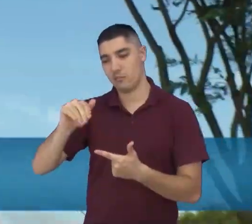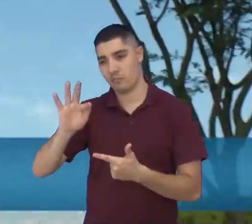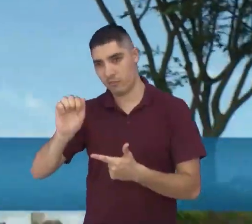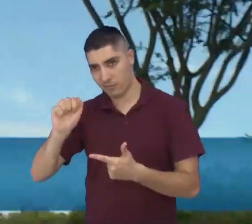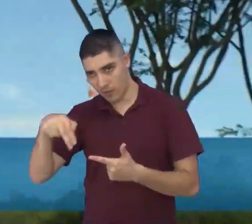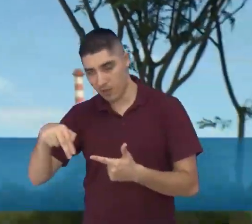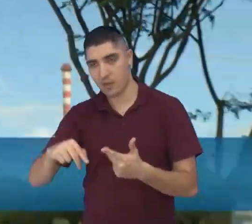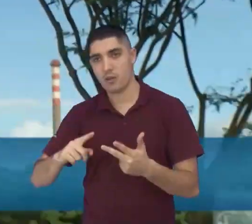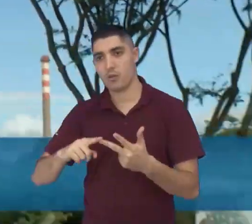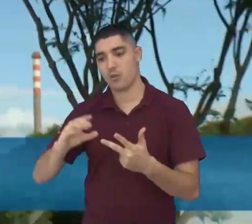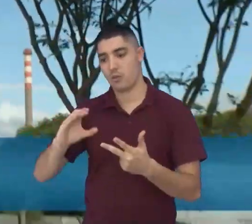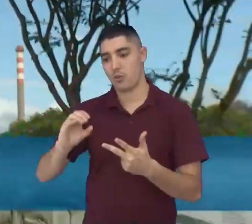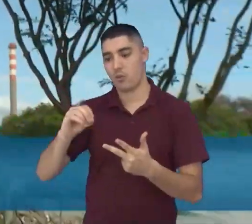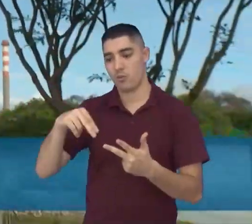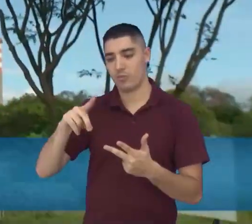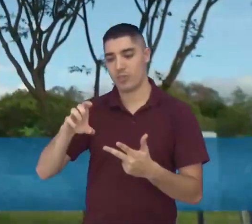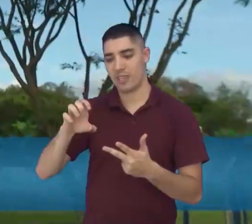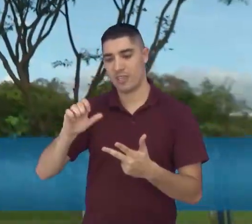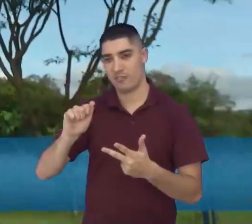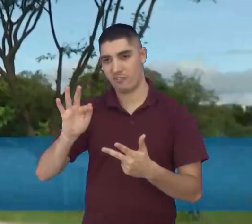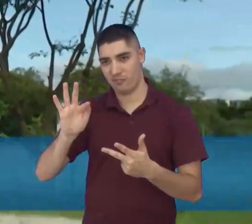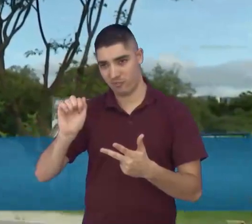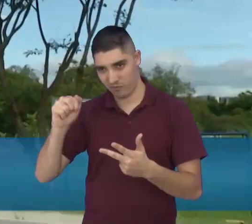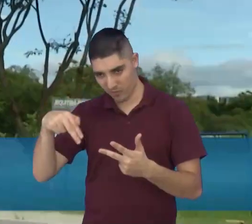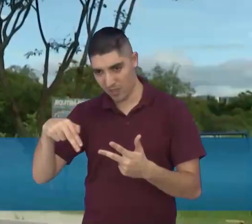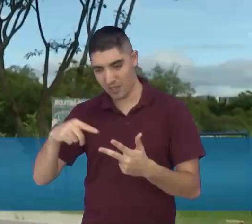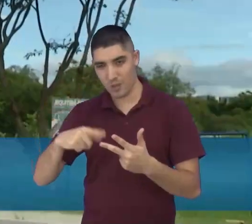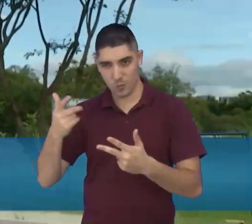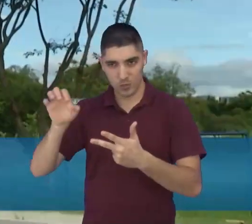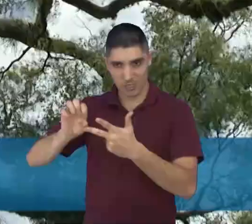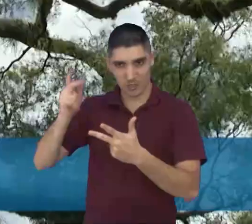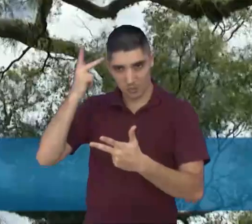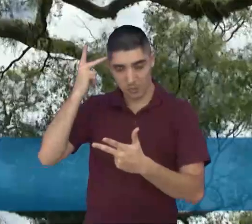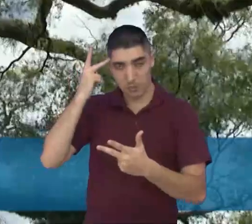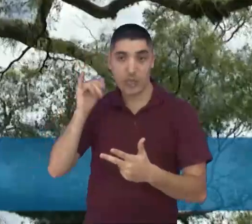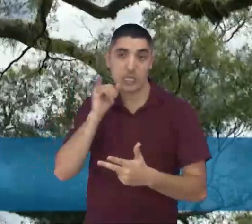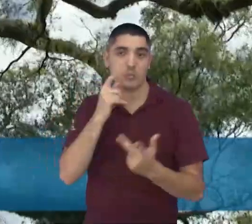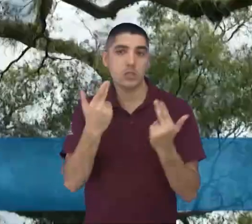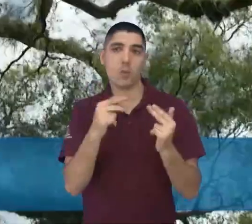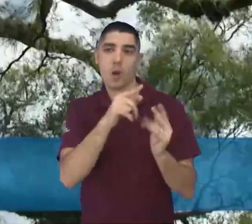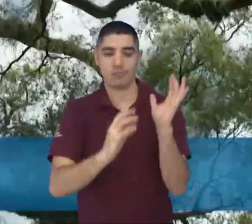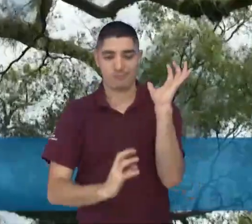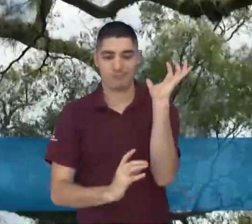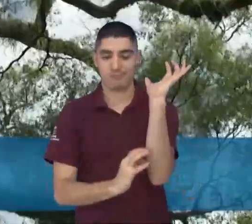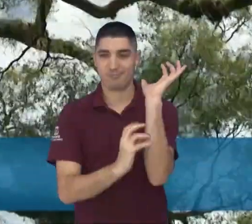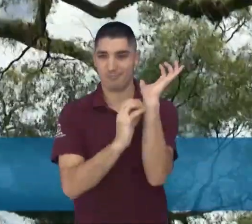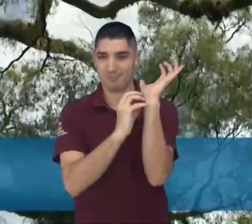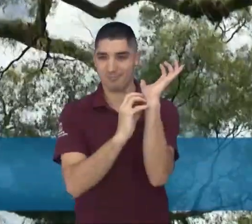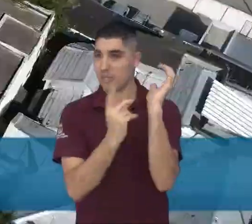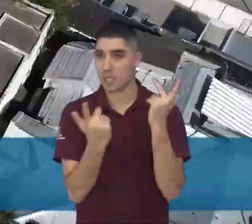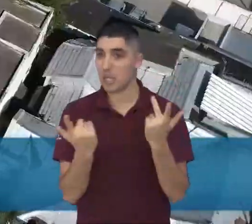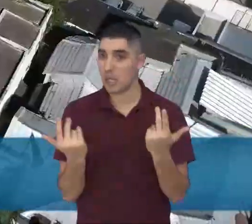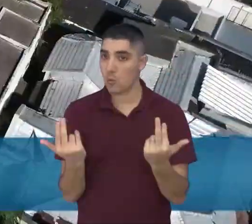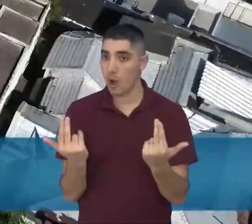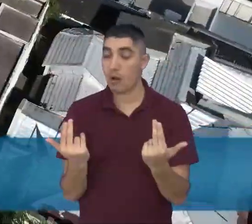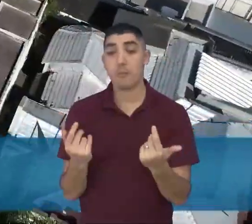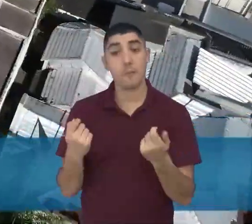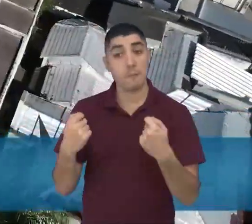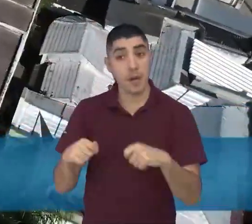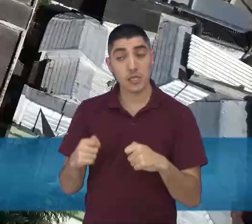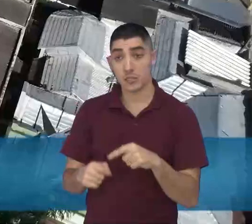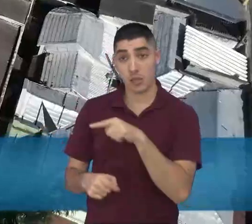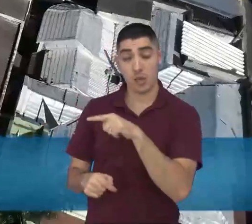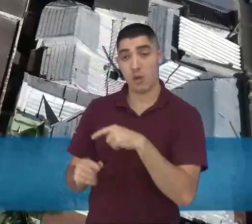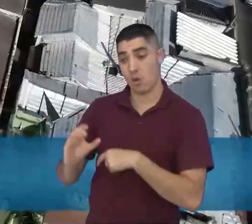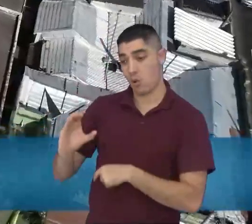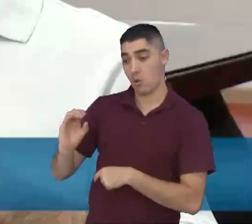assim, CONDEFAT do Estado, que é o caso do Sanatório Vicente Naranha, ele já tem o reconhecimento do COMPAC e